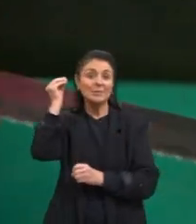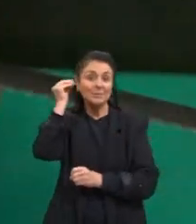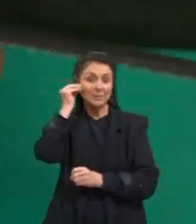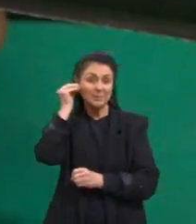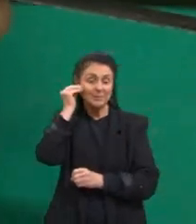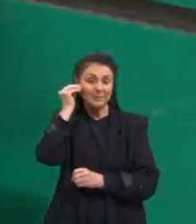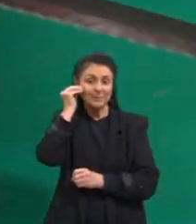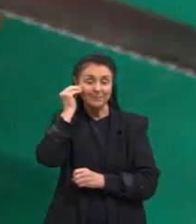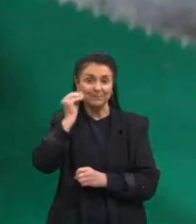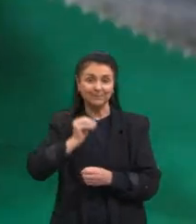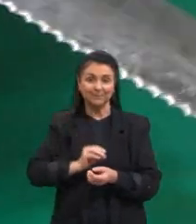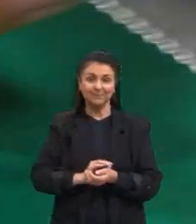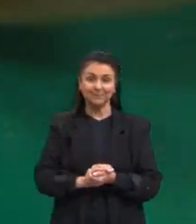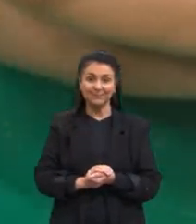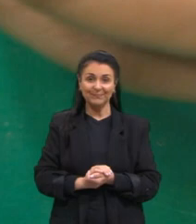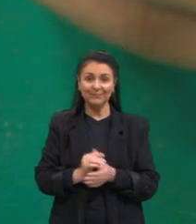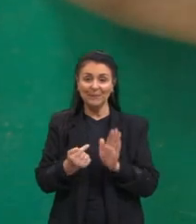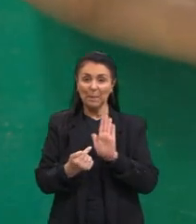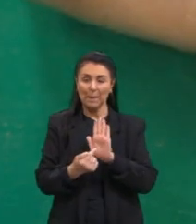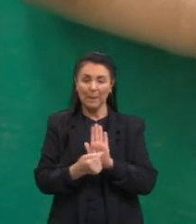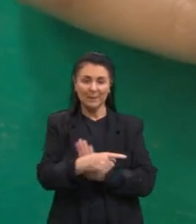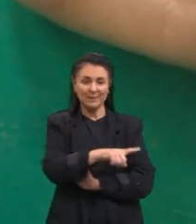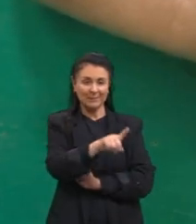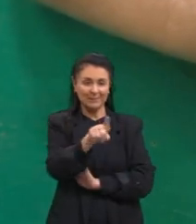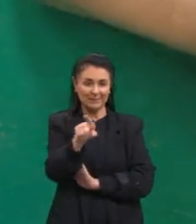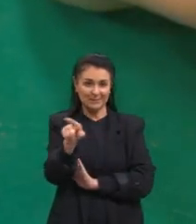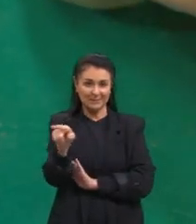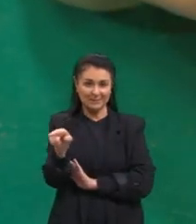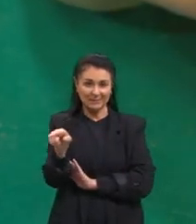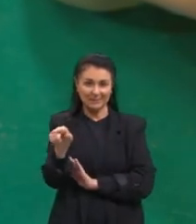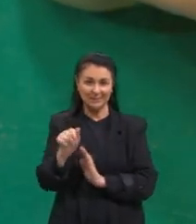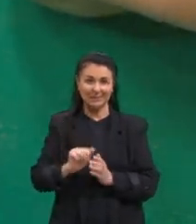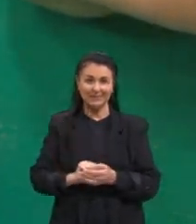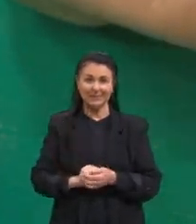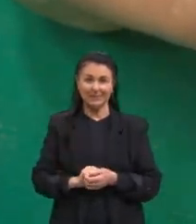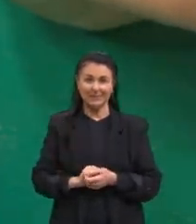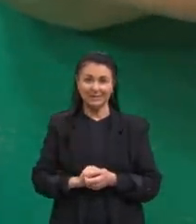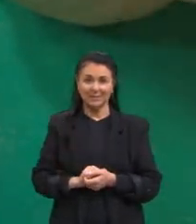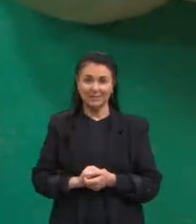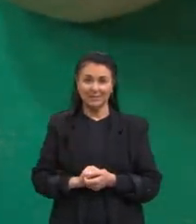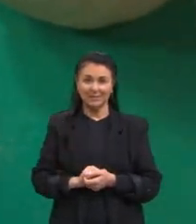ciência eu vou tirar o óculo tirei o óvulo